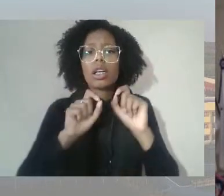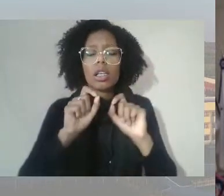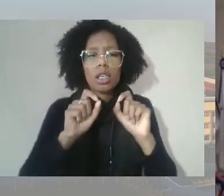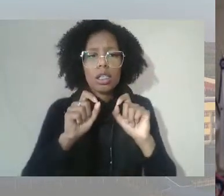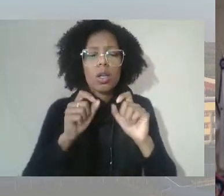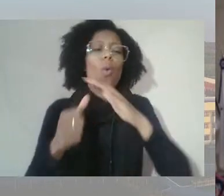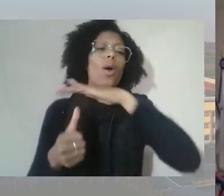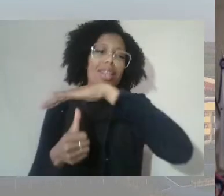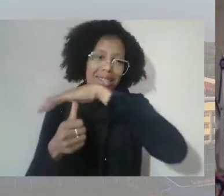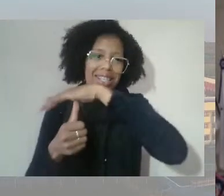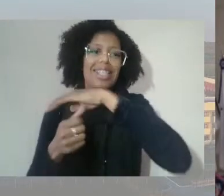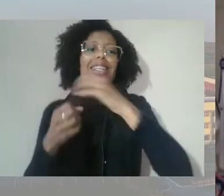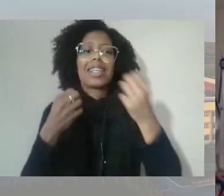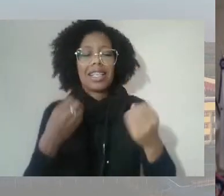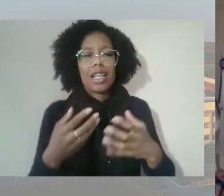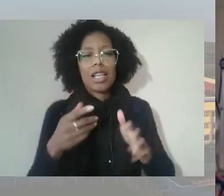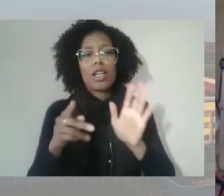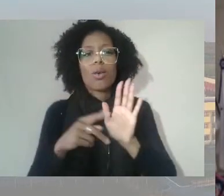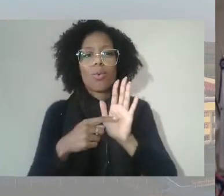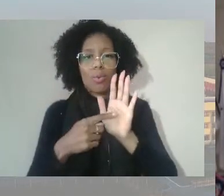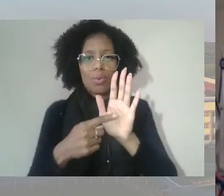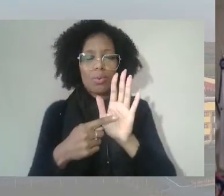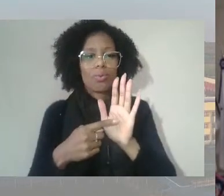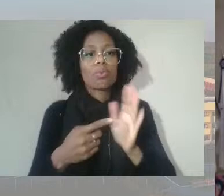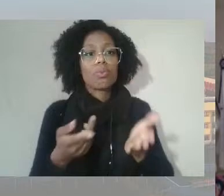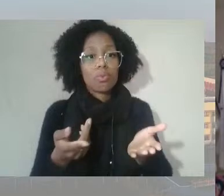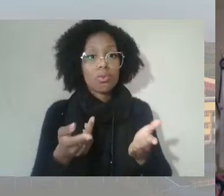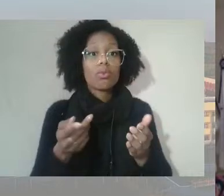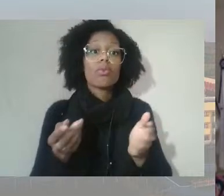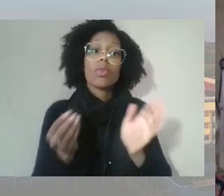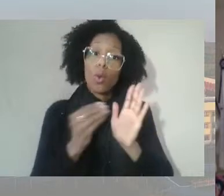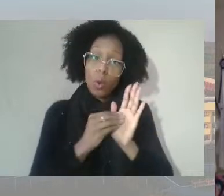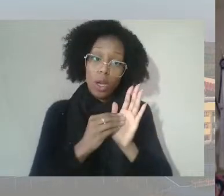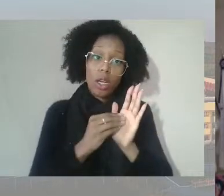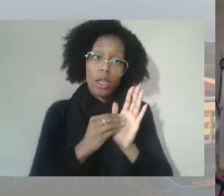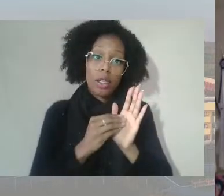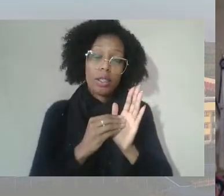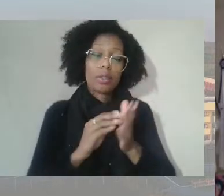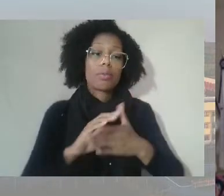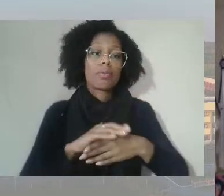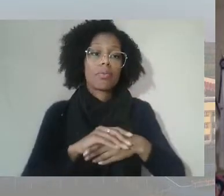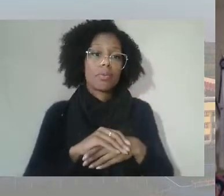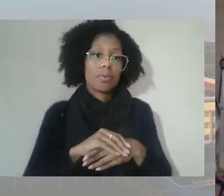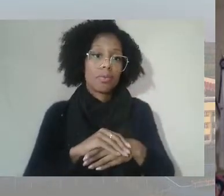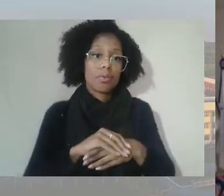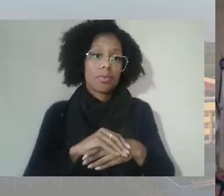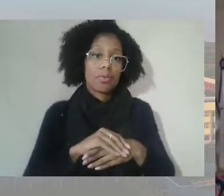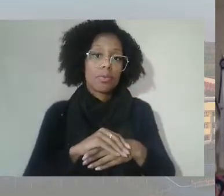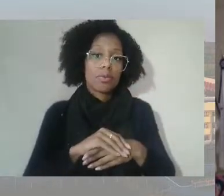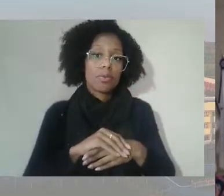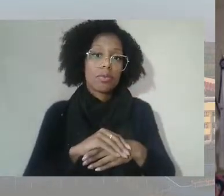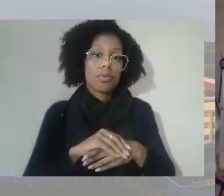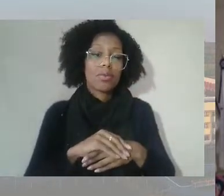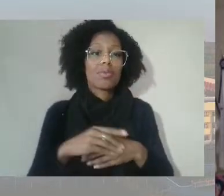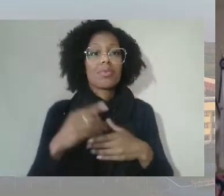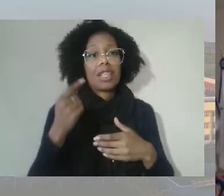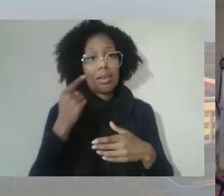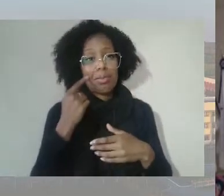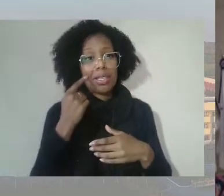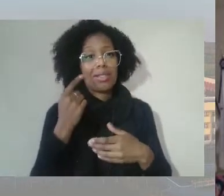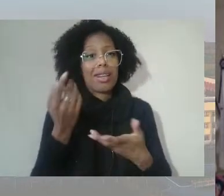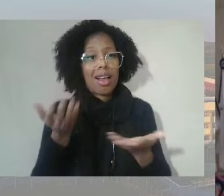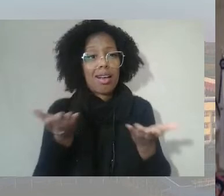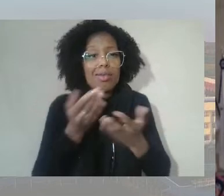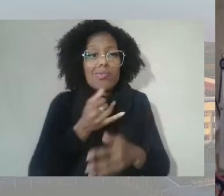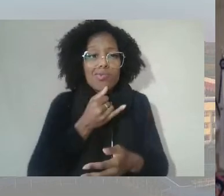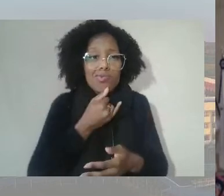Nesse sentido, então deixo aqui registrado, né, essa nota, né, e de certa forma um pouco de tristeza, né, pela